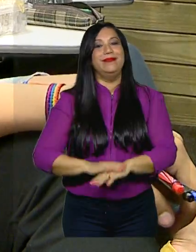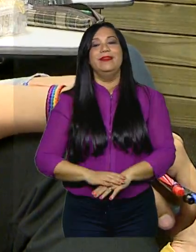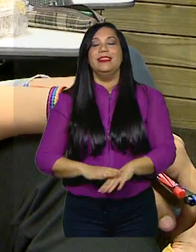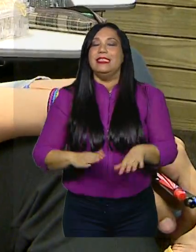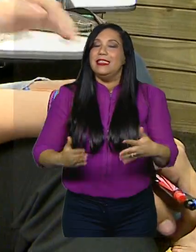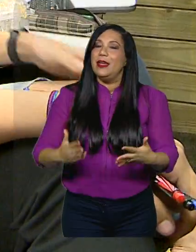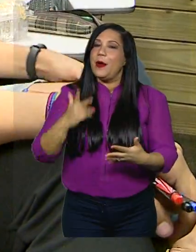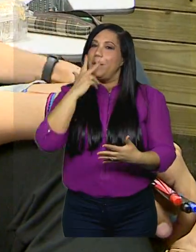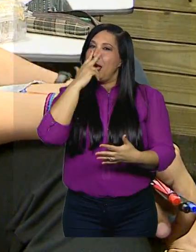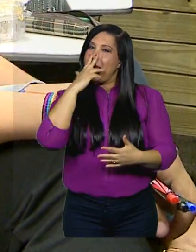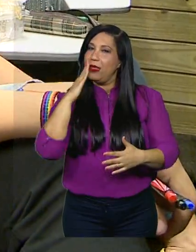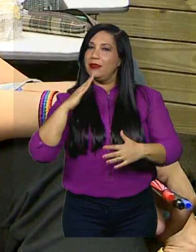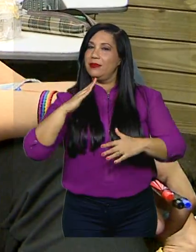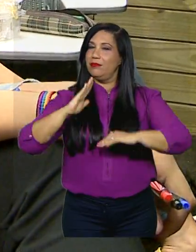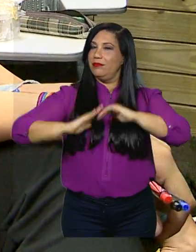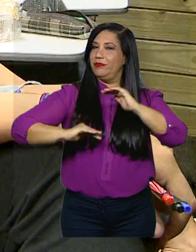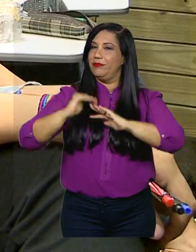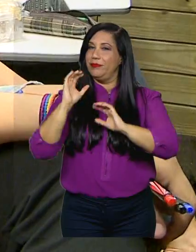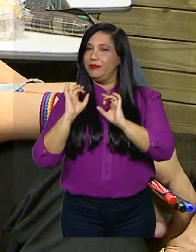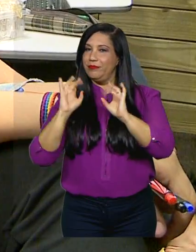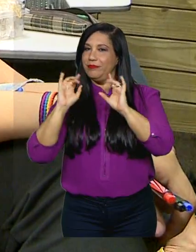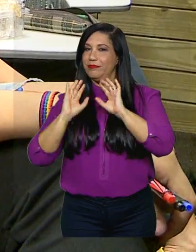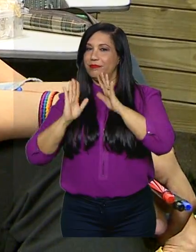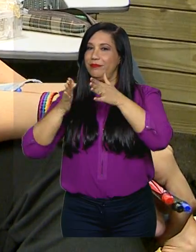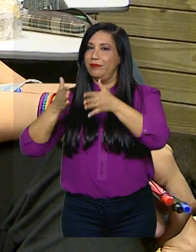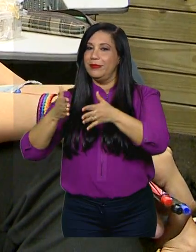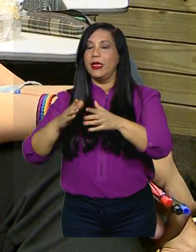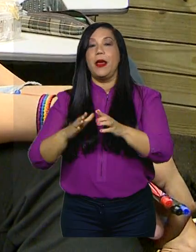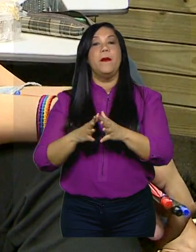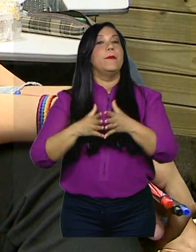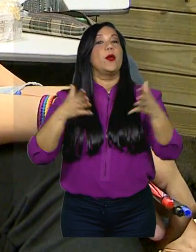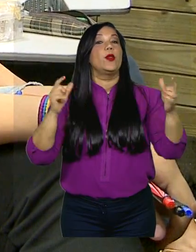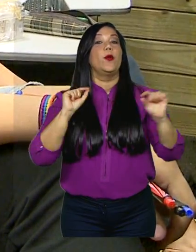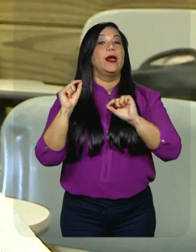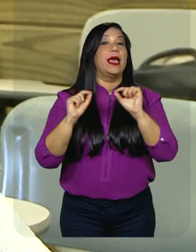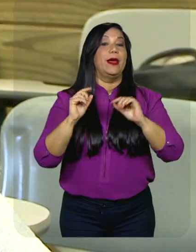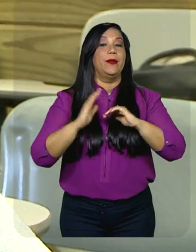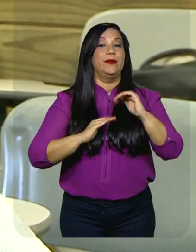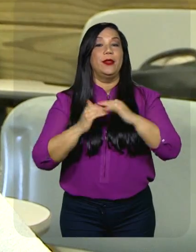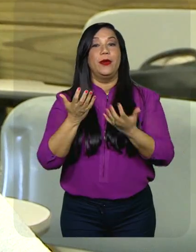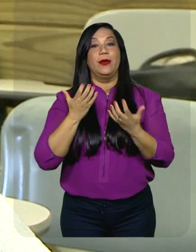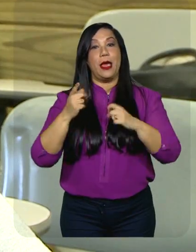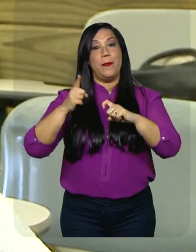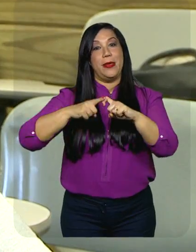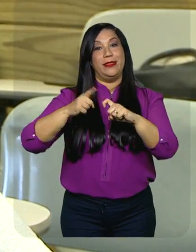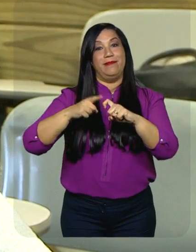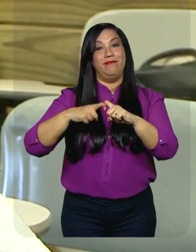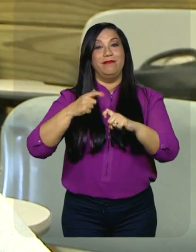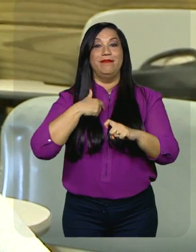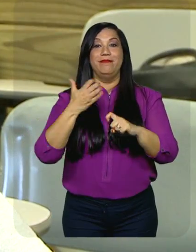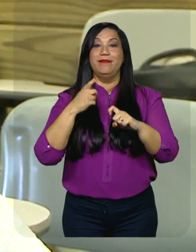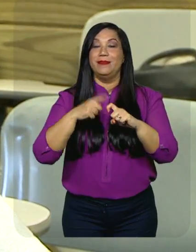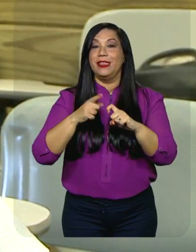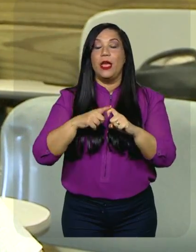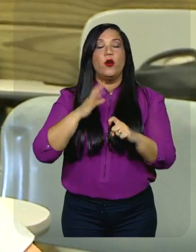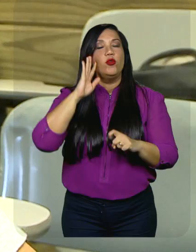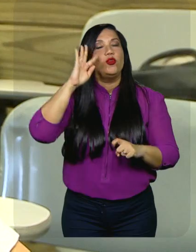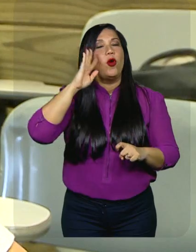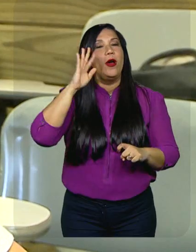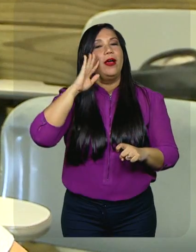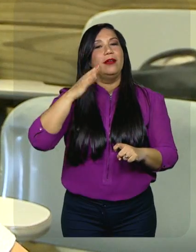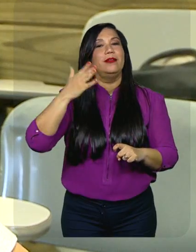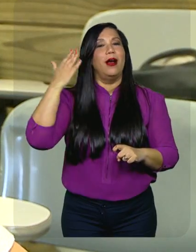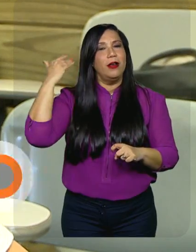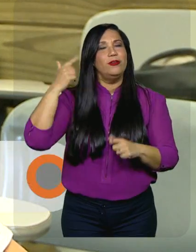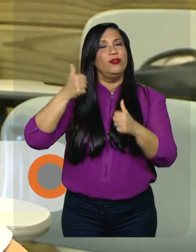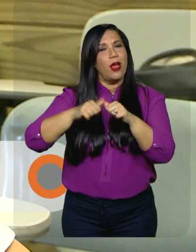E parece que uma carreira específica está no radar da maioria dos alunos. Eu quero fazer medicina. É um sonho desde o início do